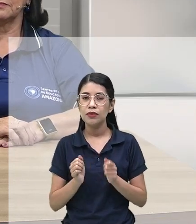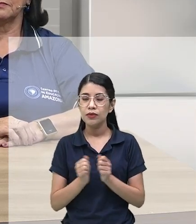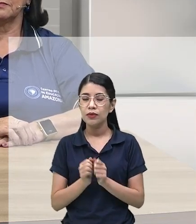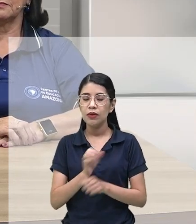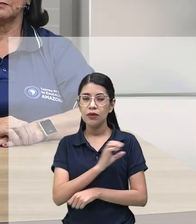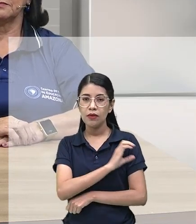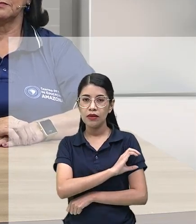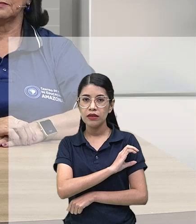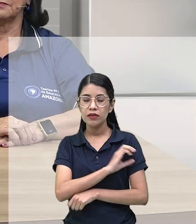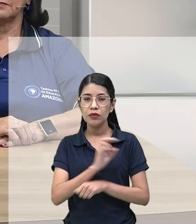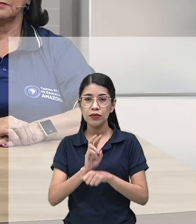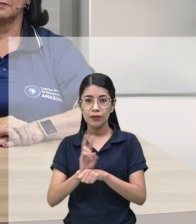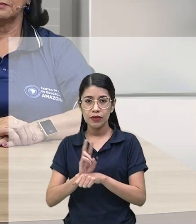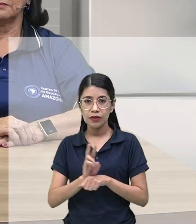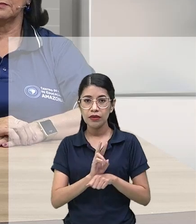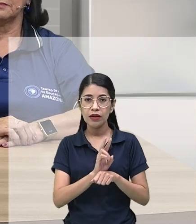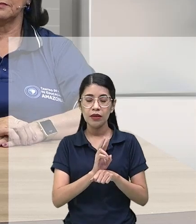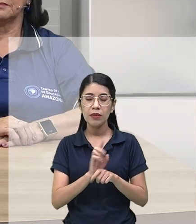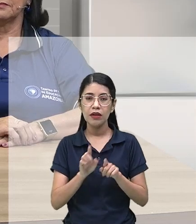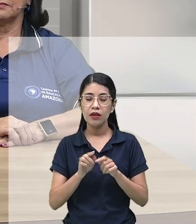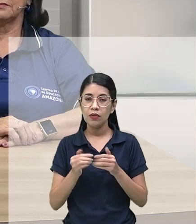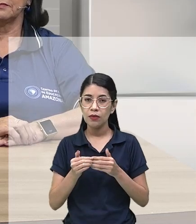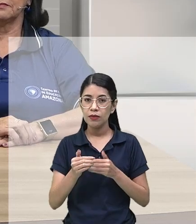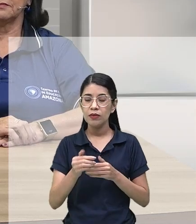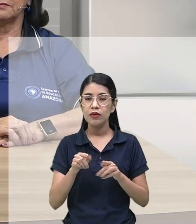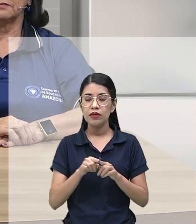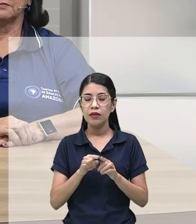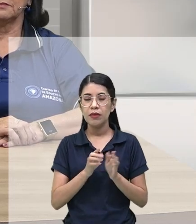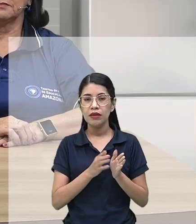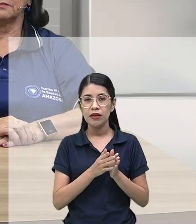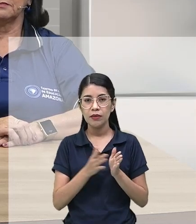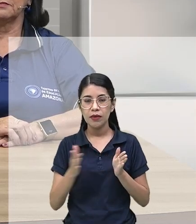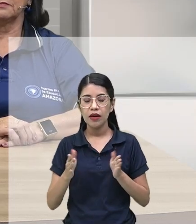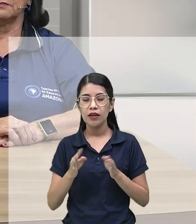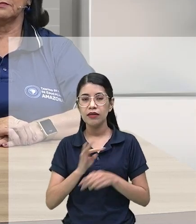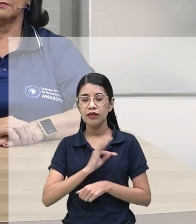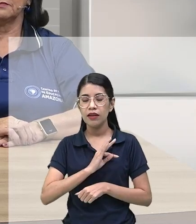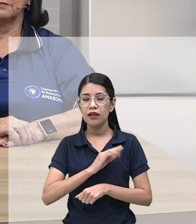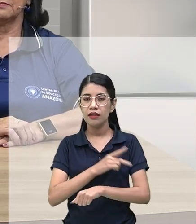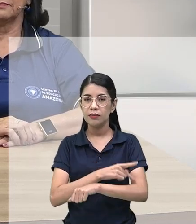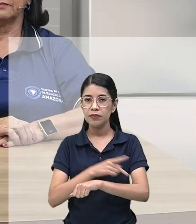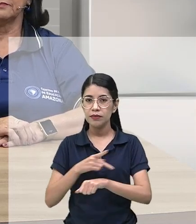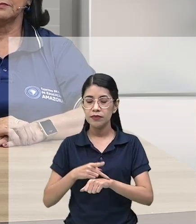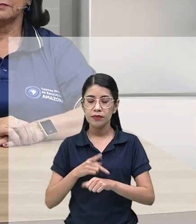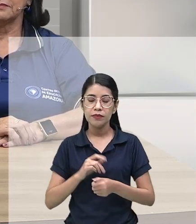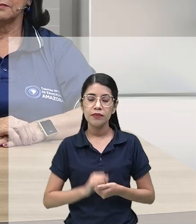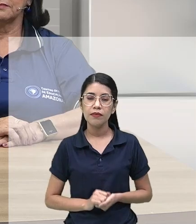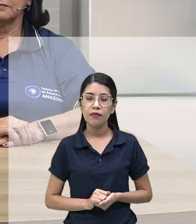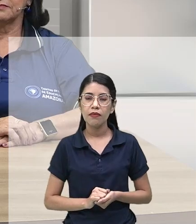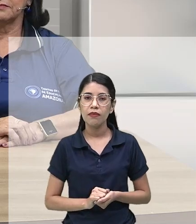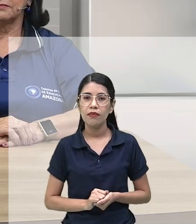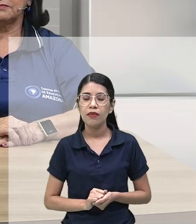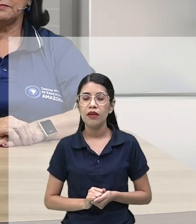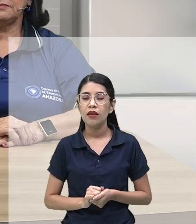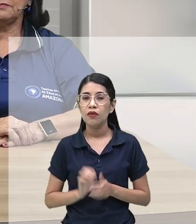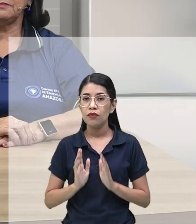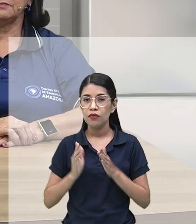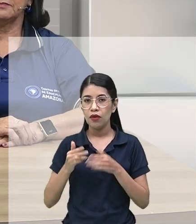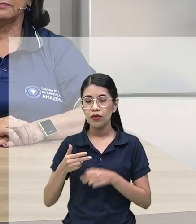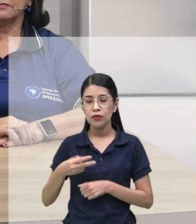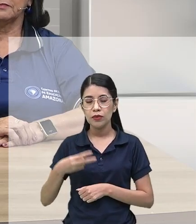coordenação de monitoramento, dando sequência à nossa jornada técnica pedagógica, né? Do segundo